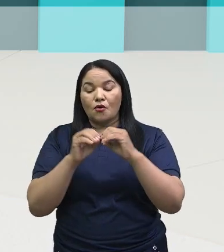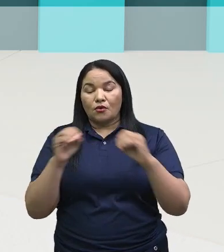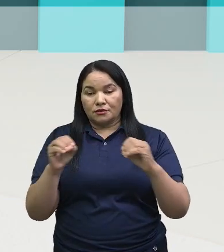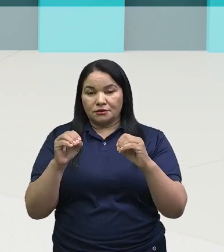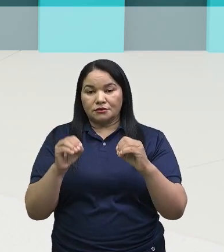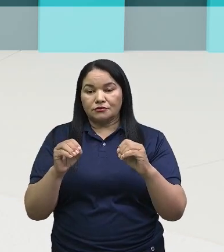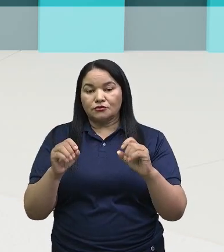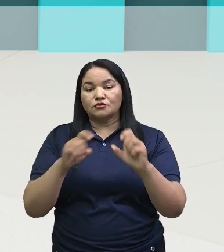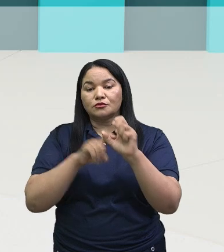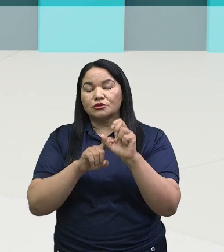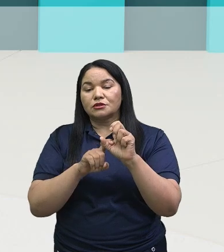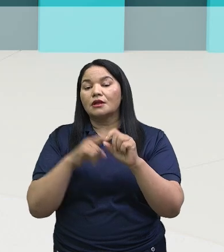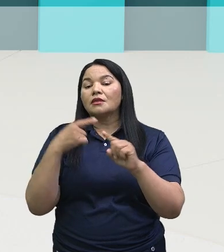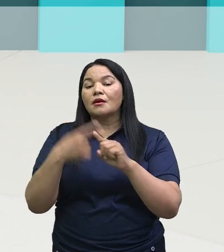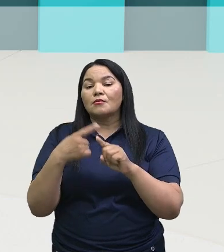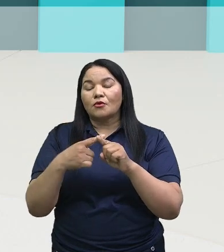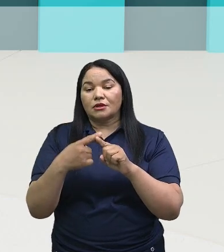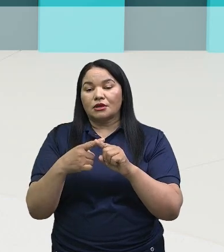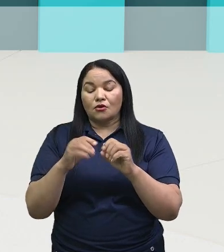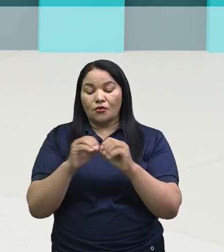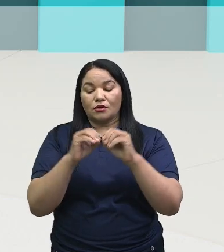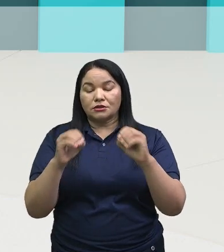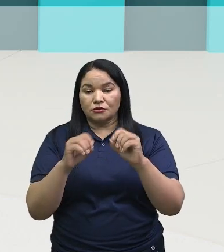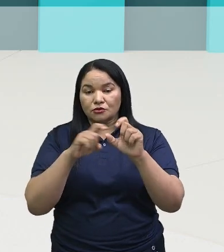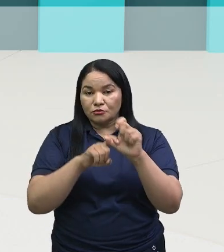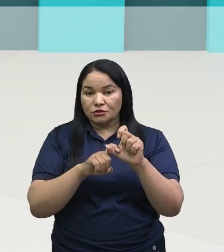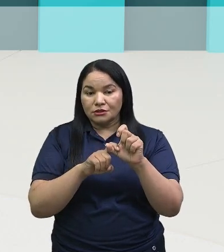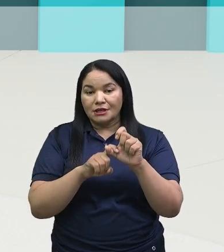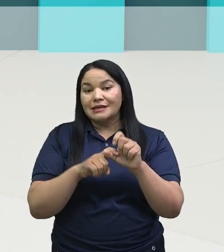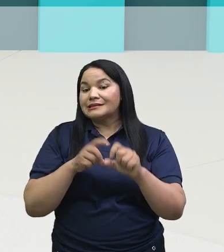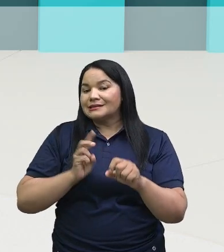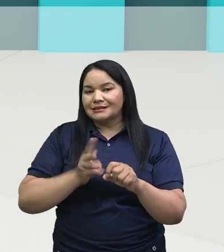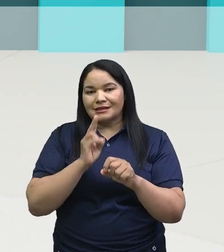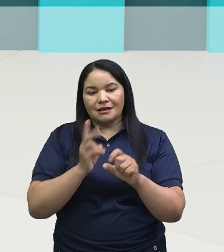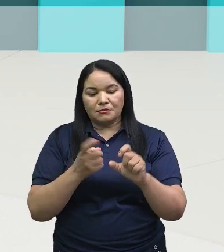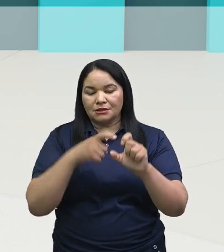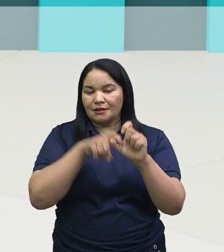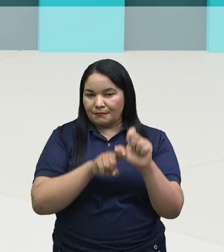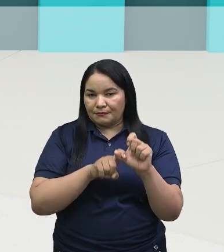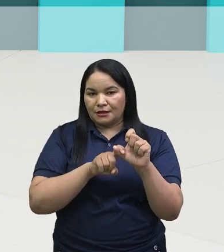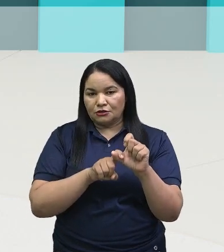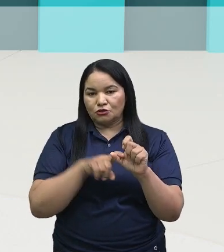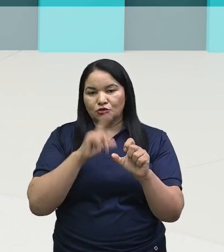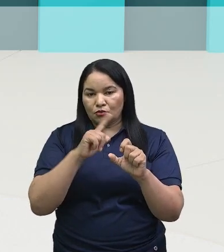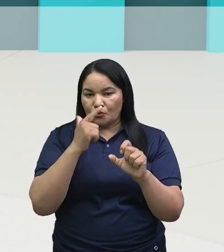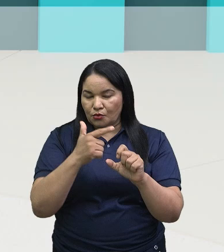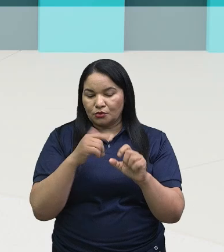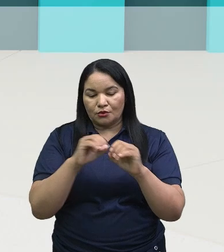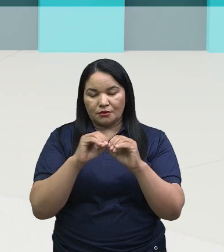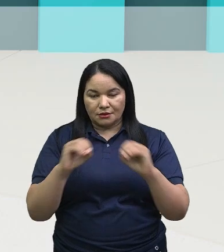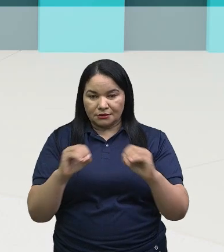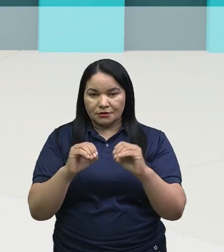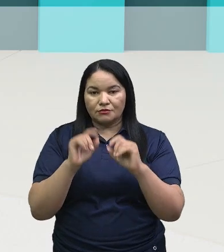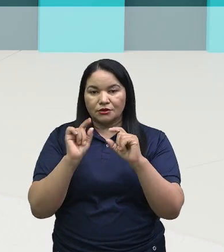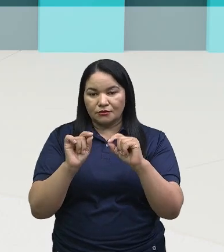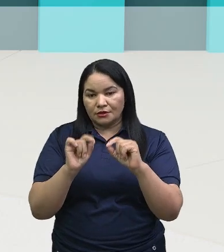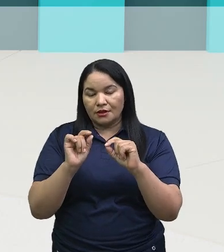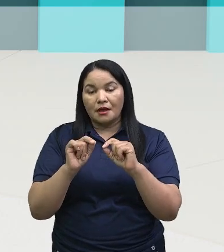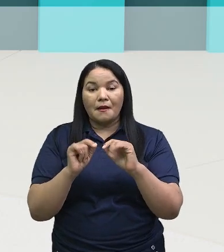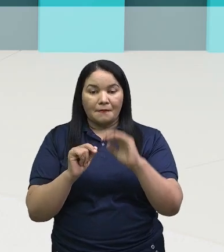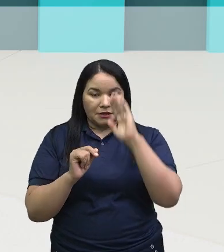orações subordinadas. Por quê? A oração subordinada sempre vai depender de outra oração, que é a